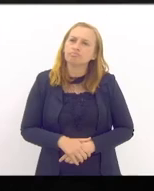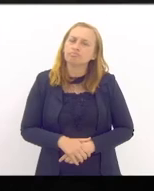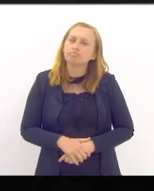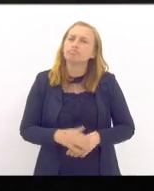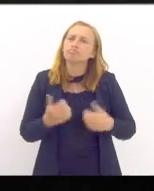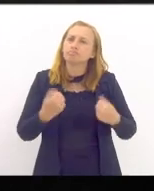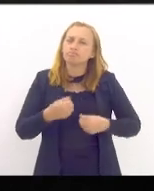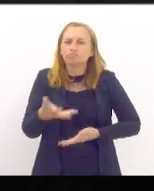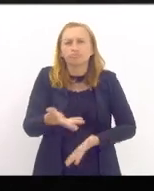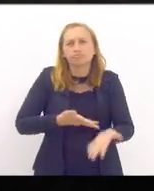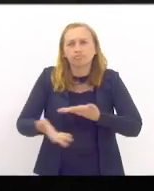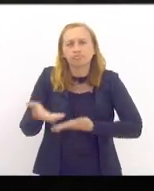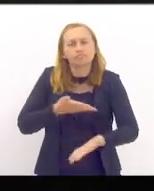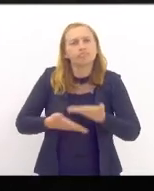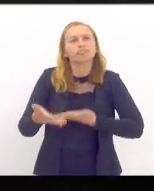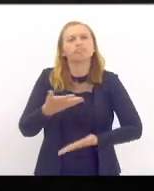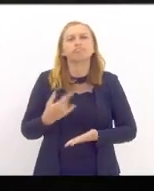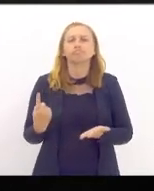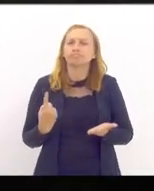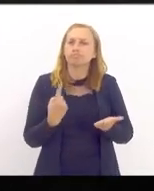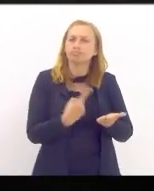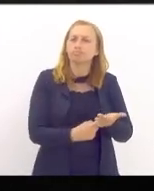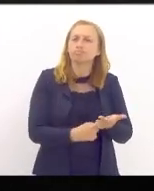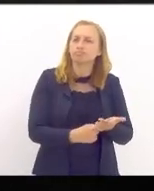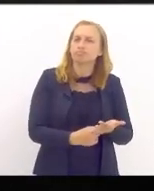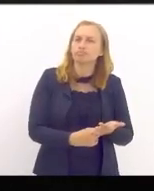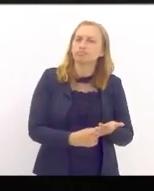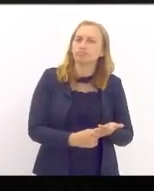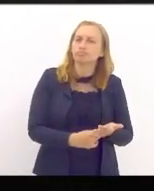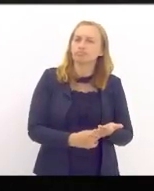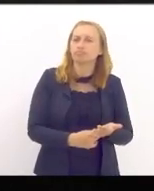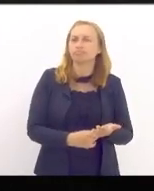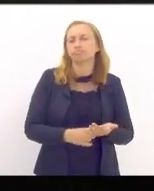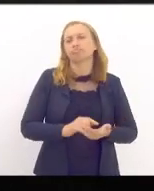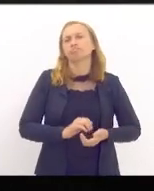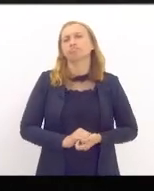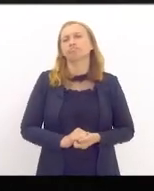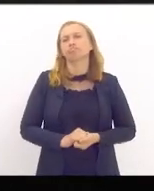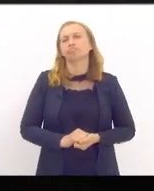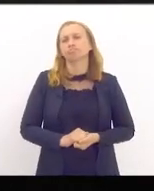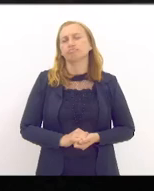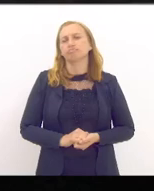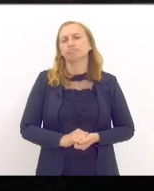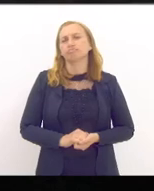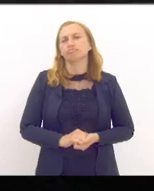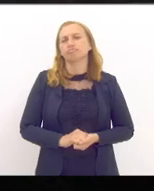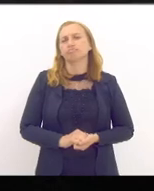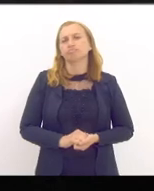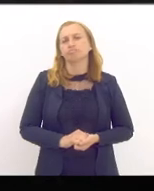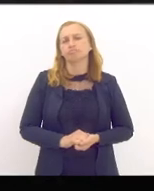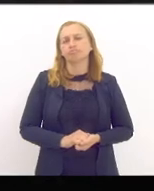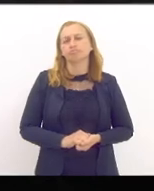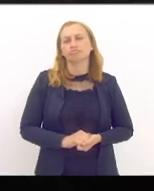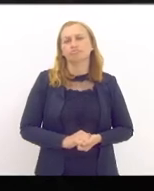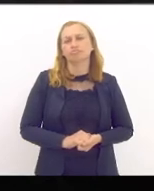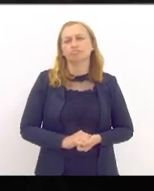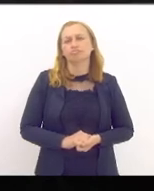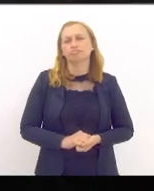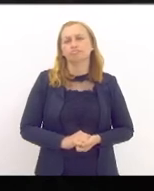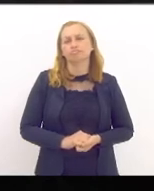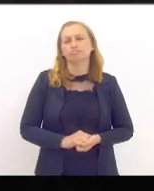repaituação ou uma pactuação por conta das ressignificações que se fazem o que é feita